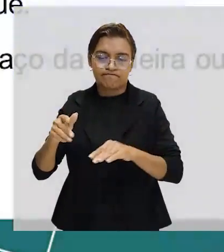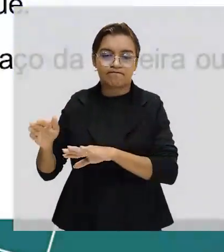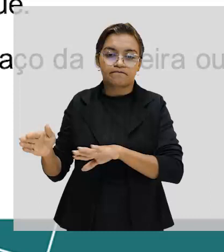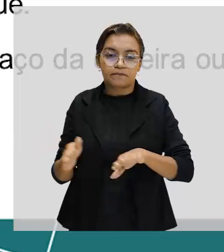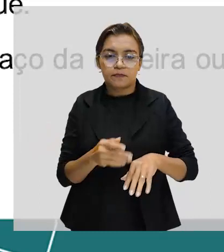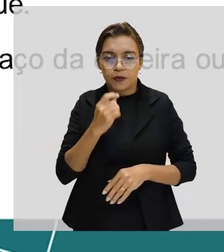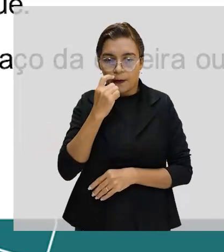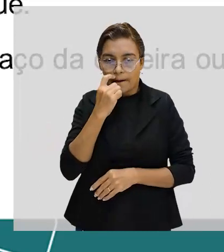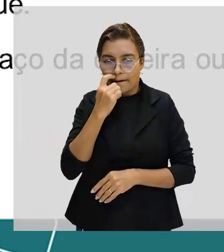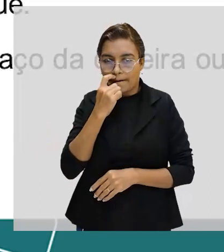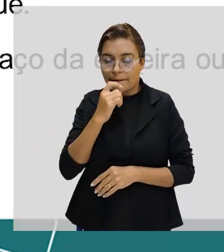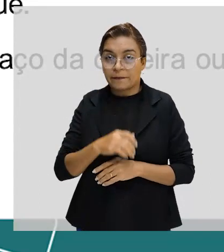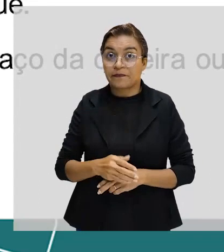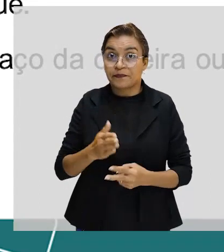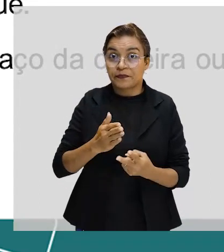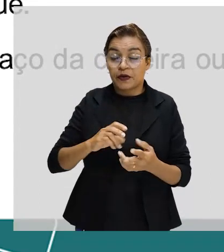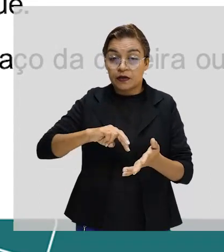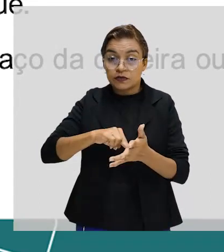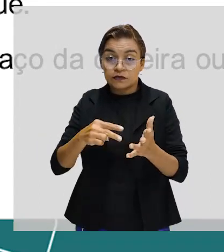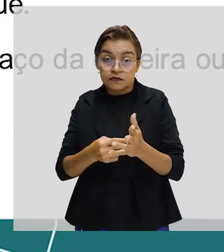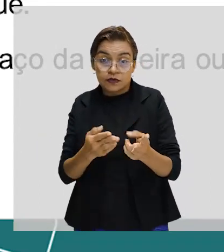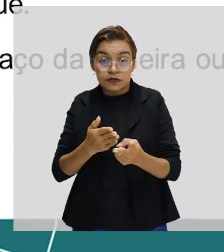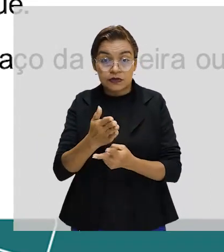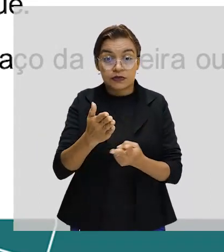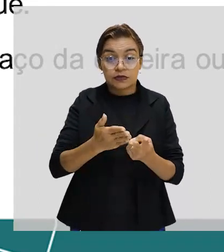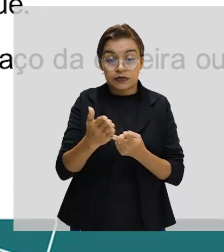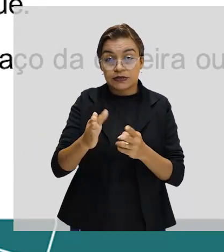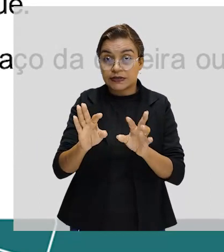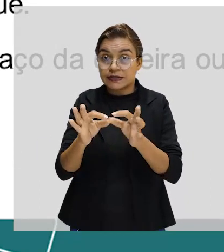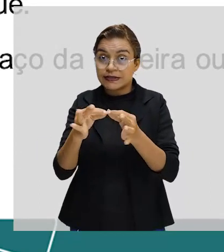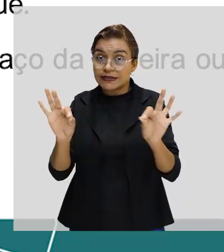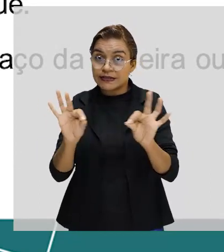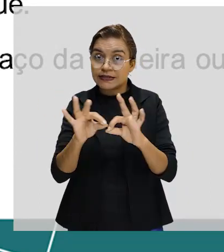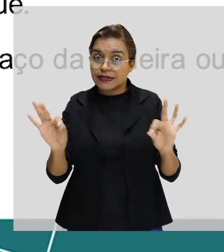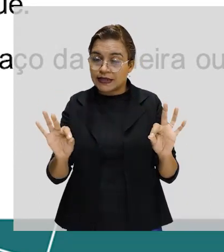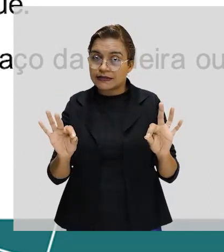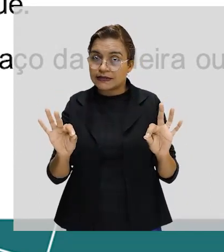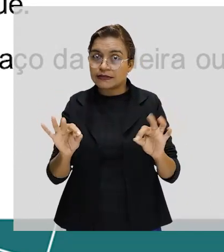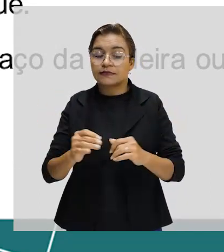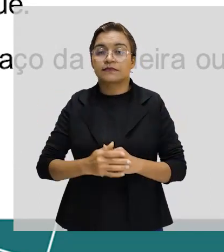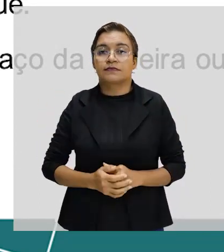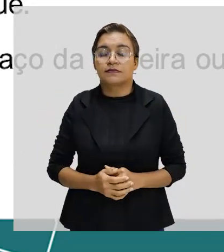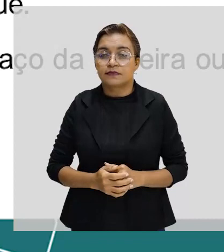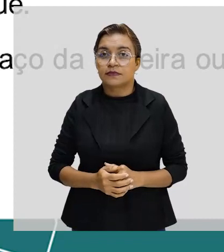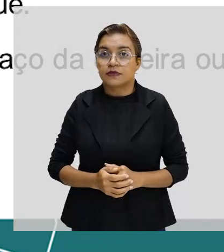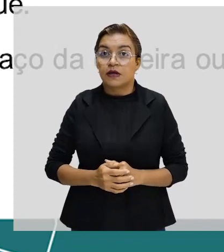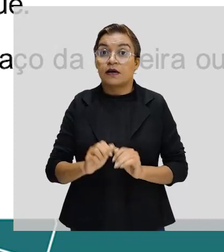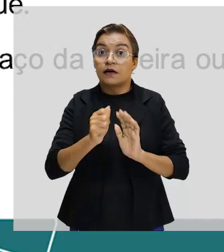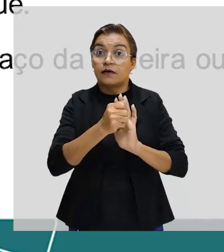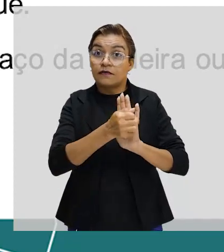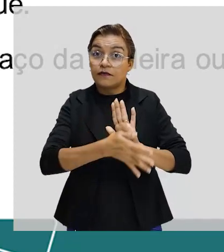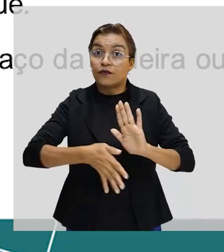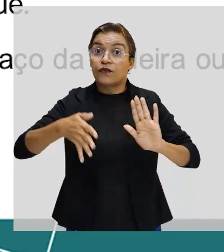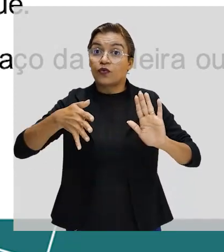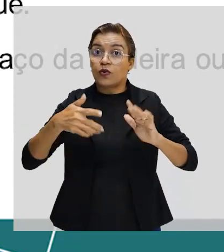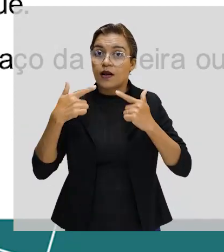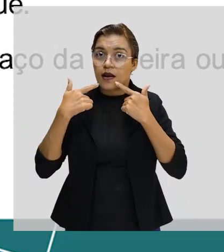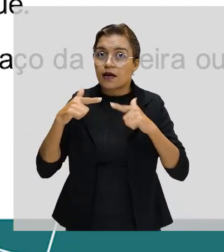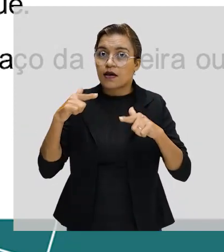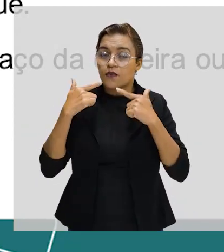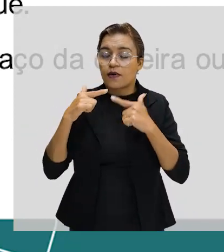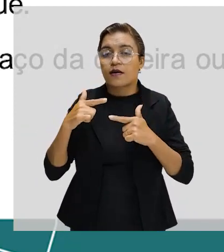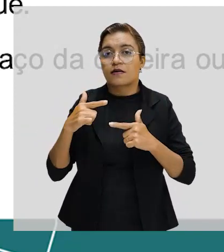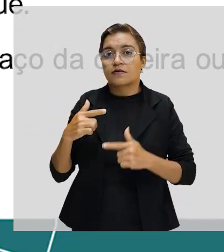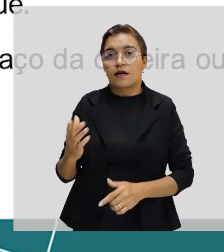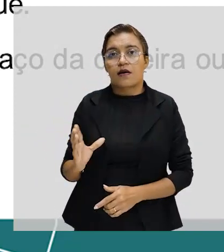ambiguidade sintática. Por ser também ligada à sintaxe, essa figura de linguagem pode acontecer quando